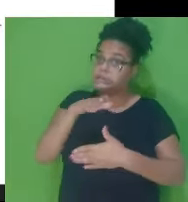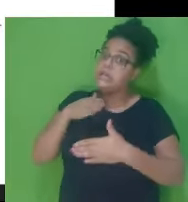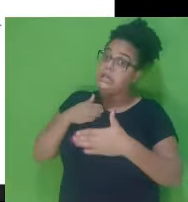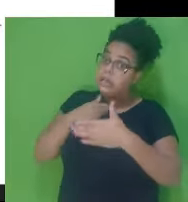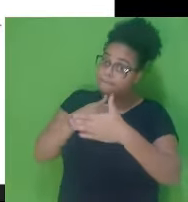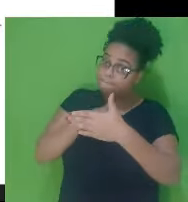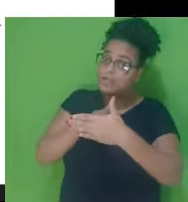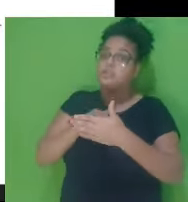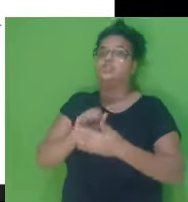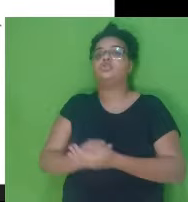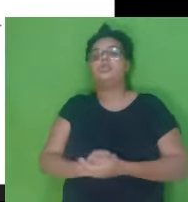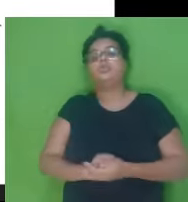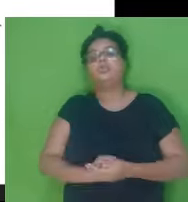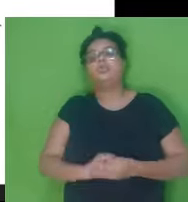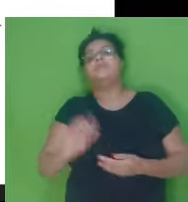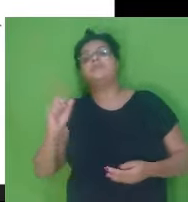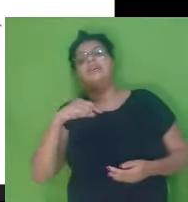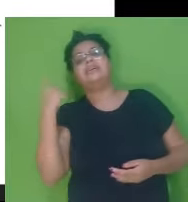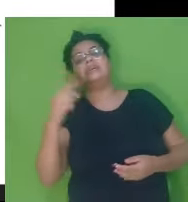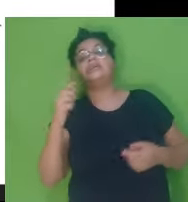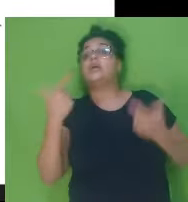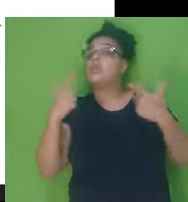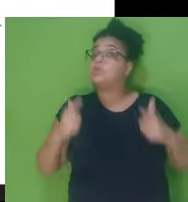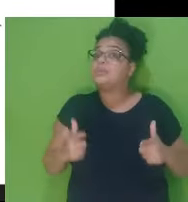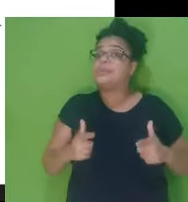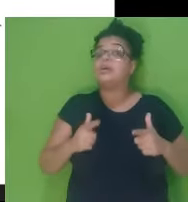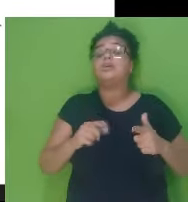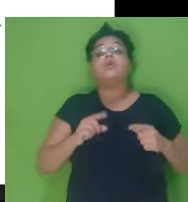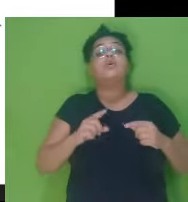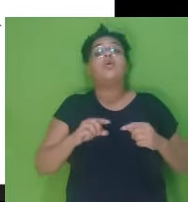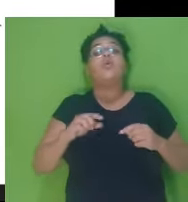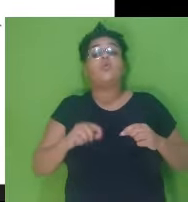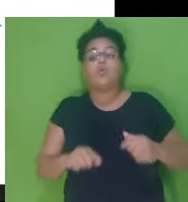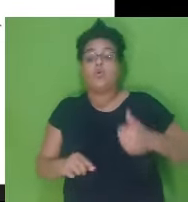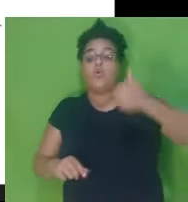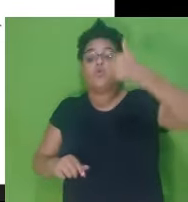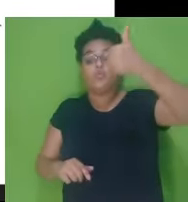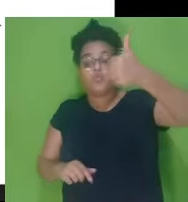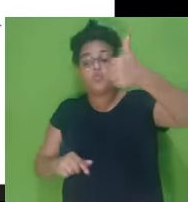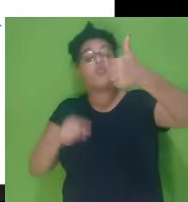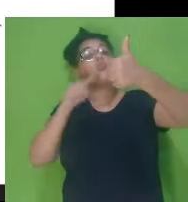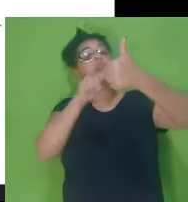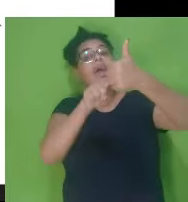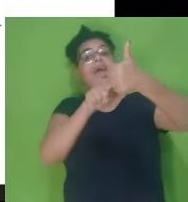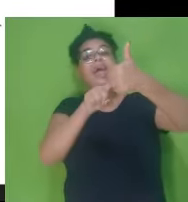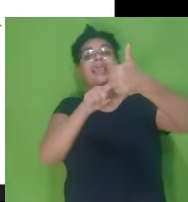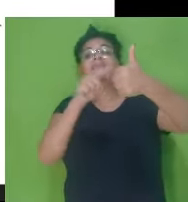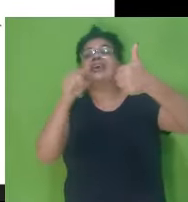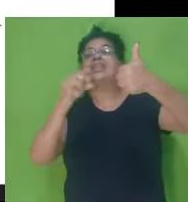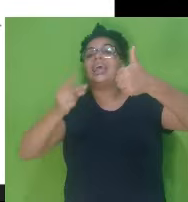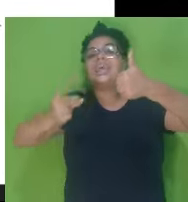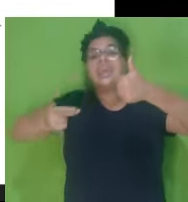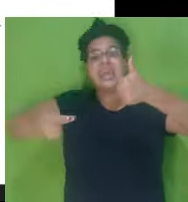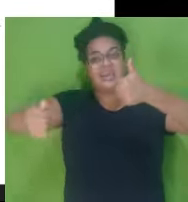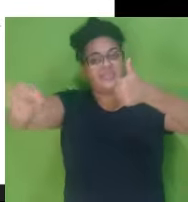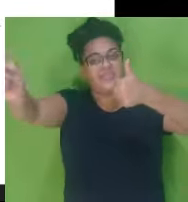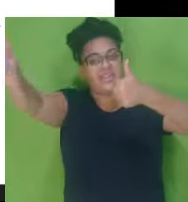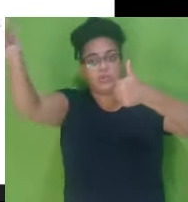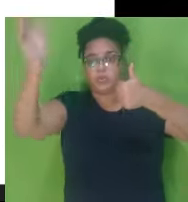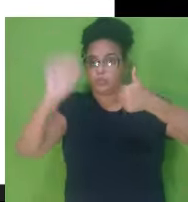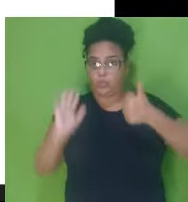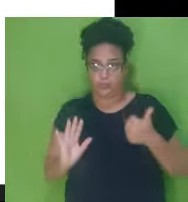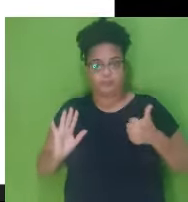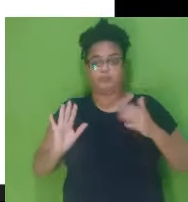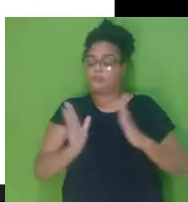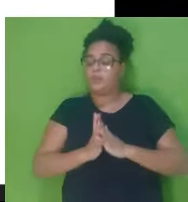limite, ele é um limite que a princípio está indeterminado do tipo 1 elevado a infinito. Vamos ver